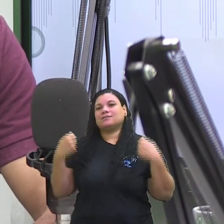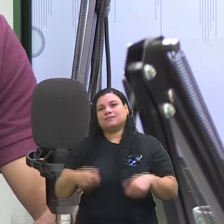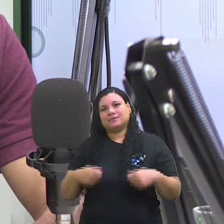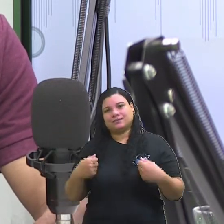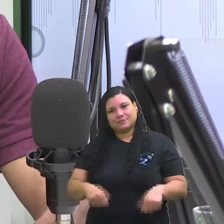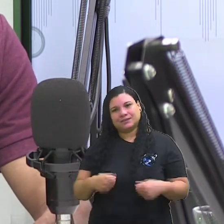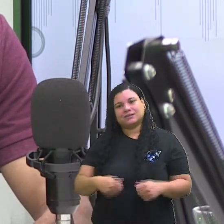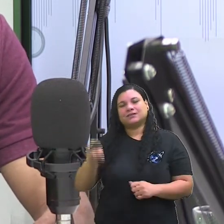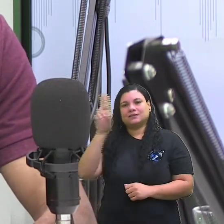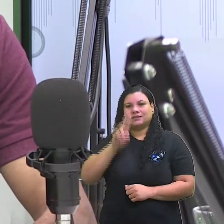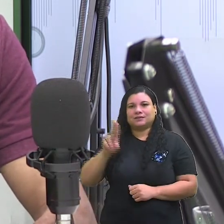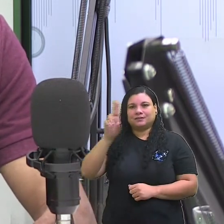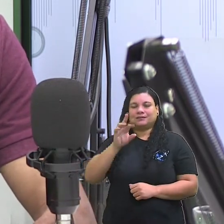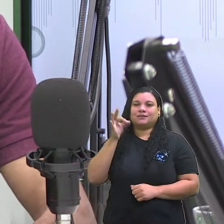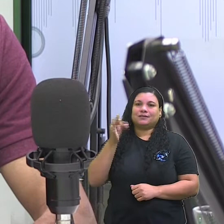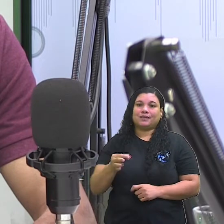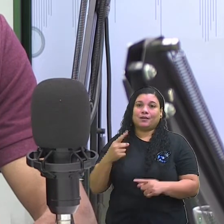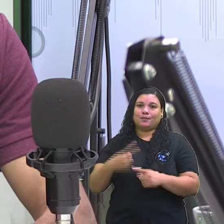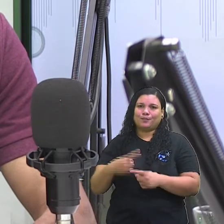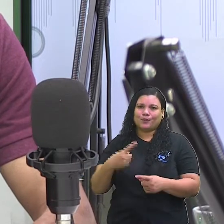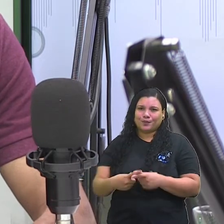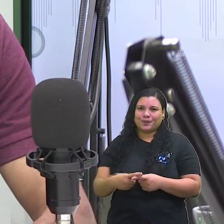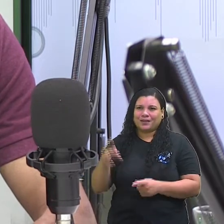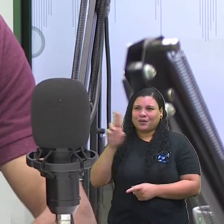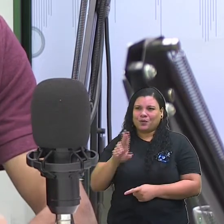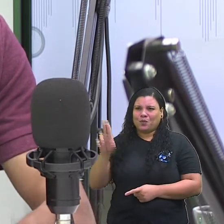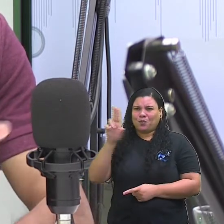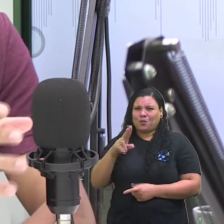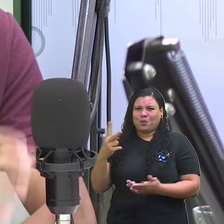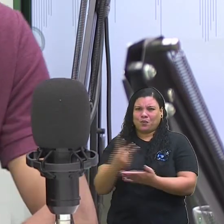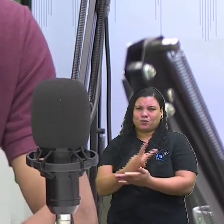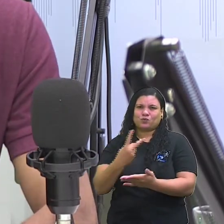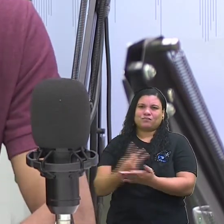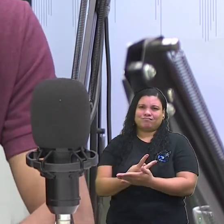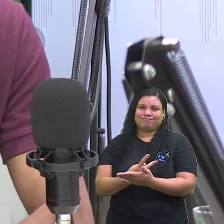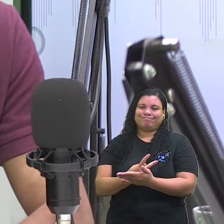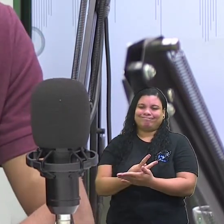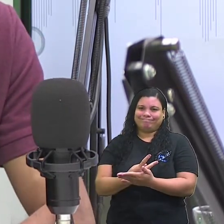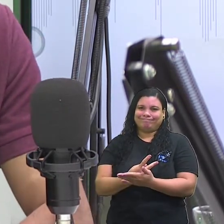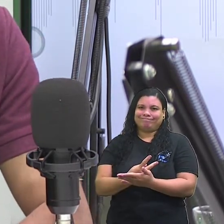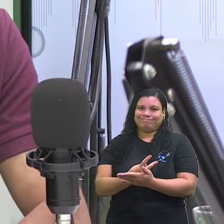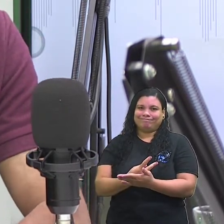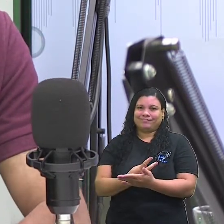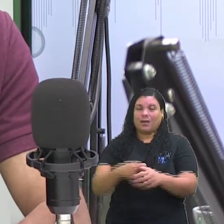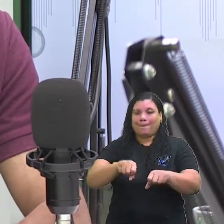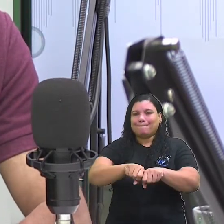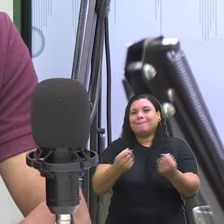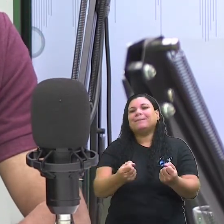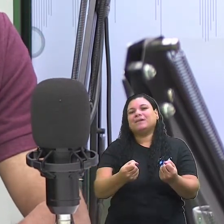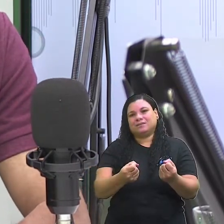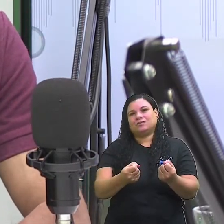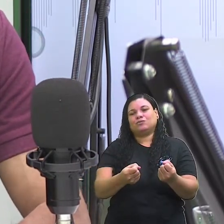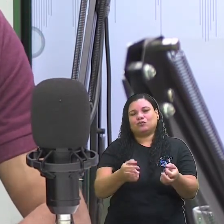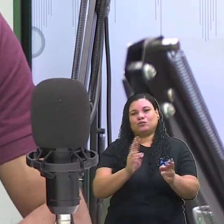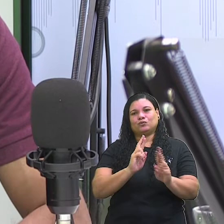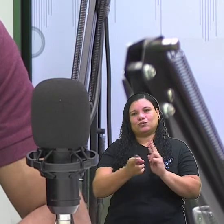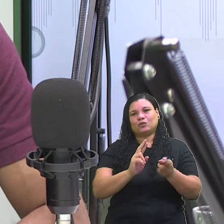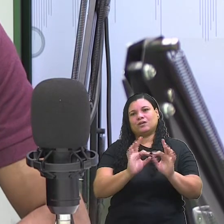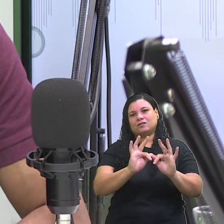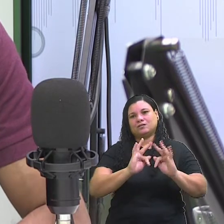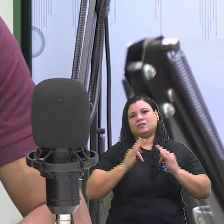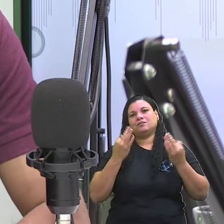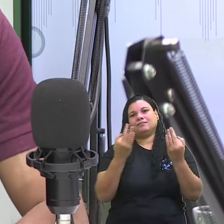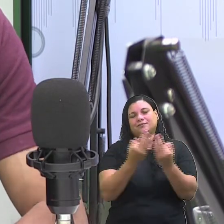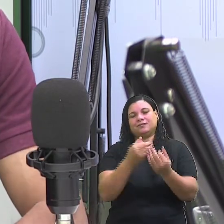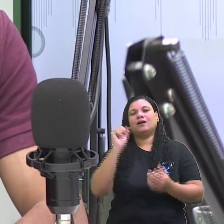atrapalhado terrivelmente o relacionamento familiar. Nós estamos na era da comunicação em